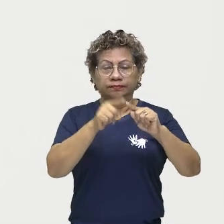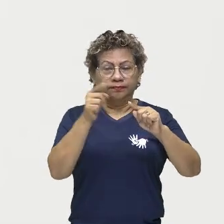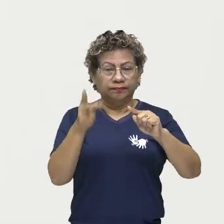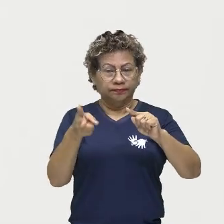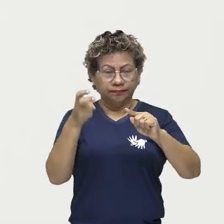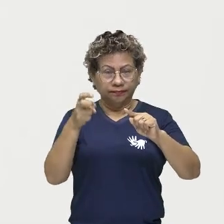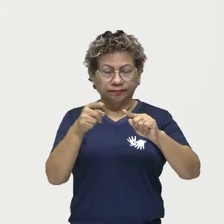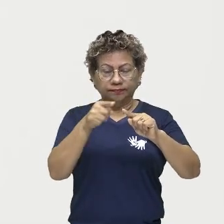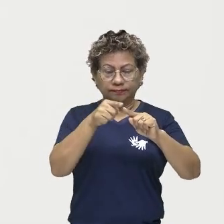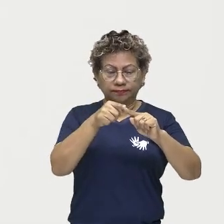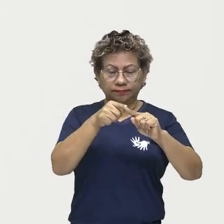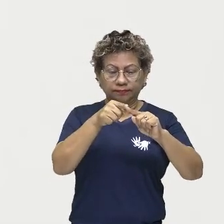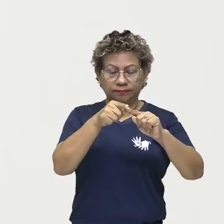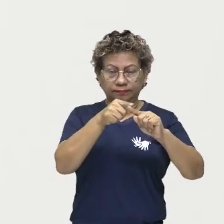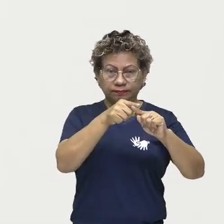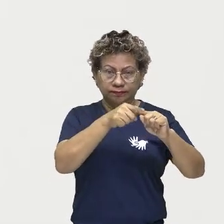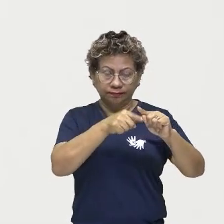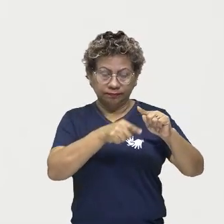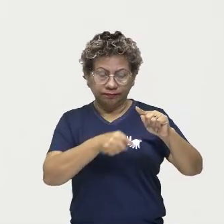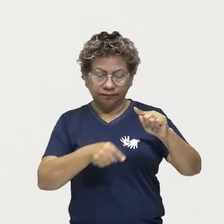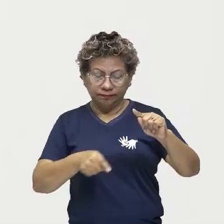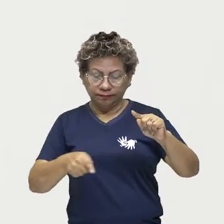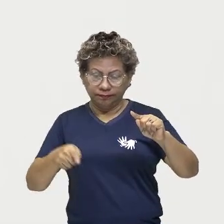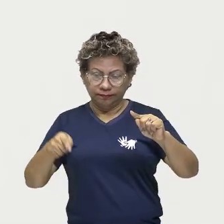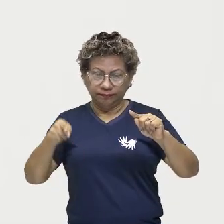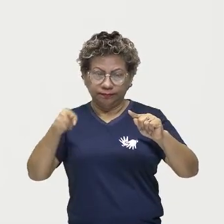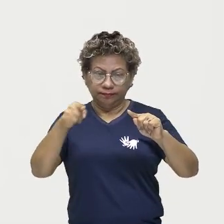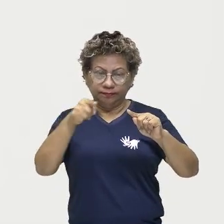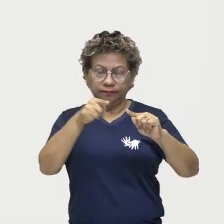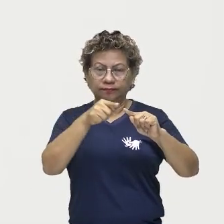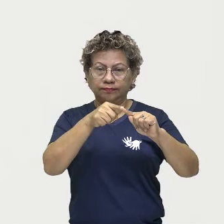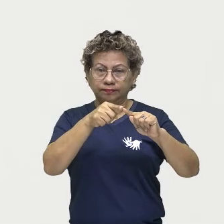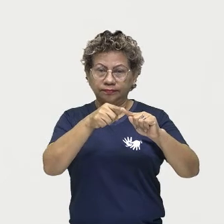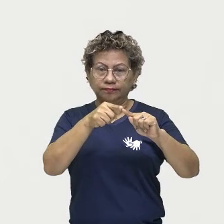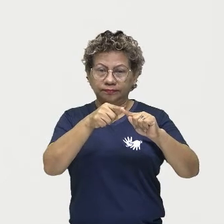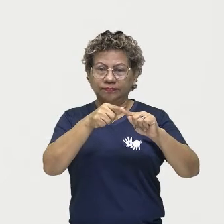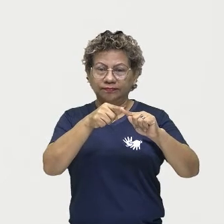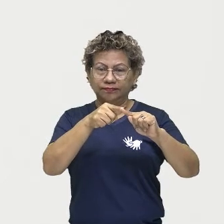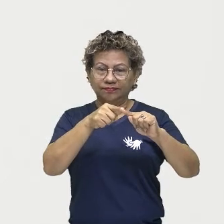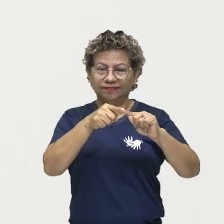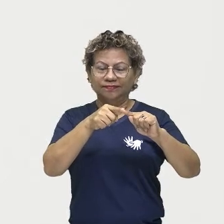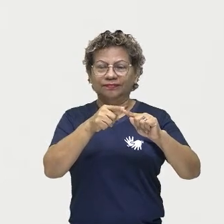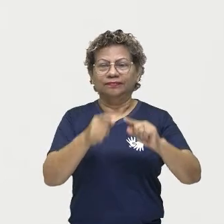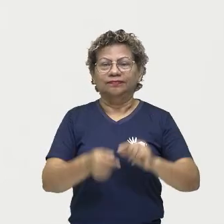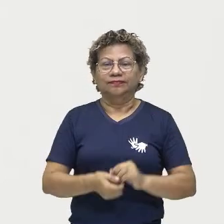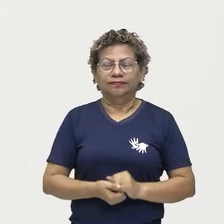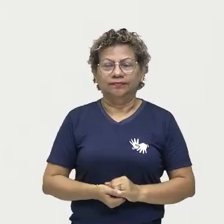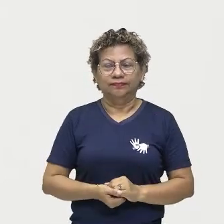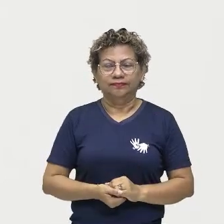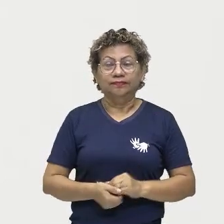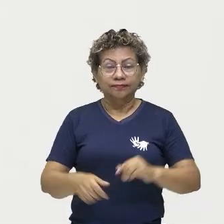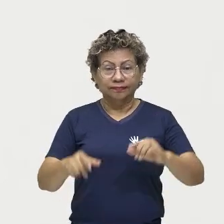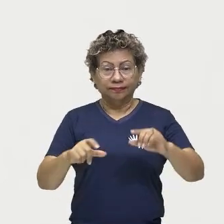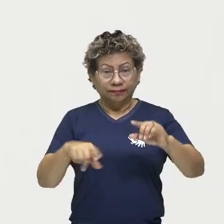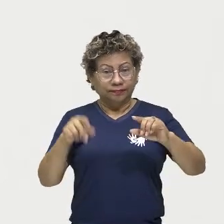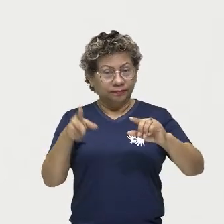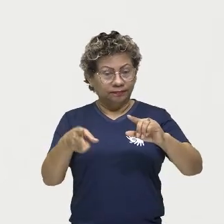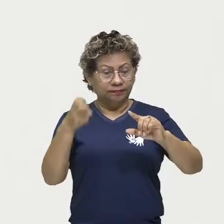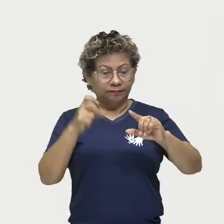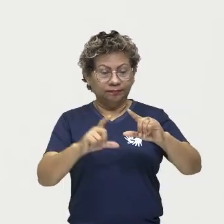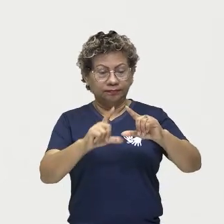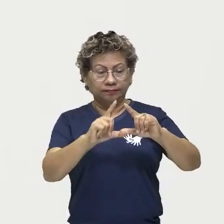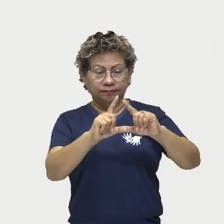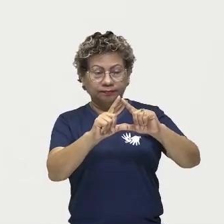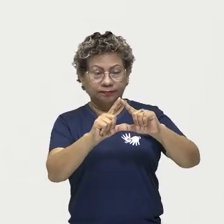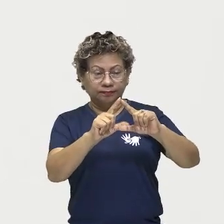que passaria pelos três vértices do nosso triângulo. Essa é uma característica